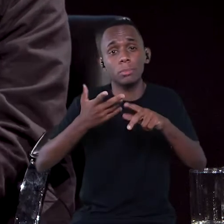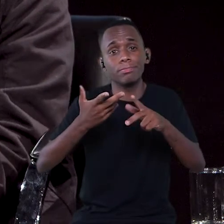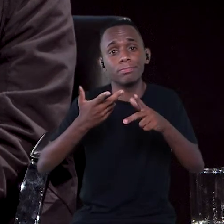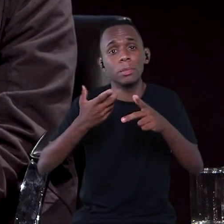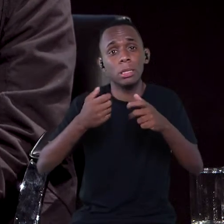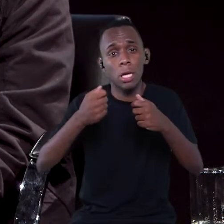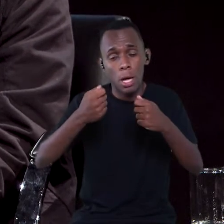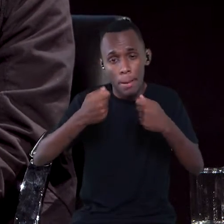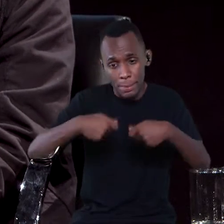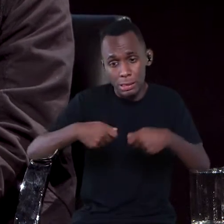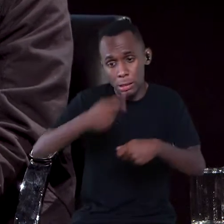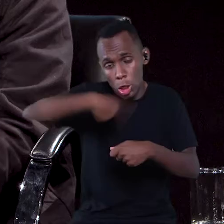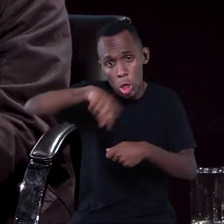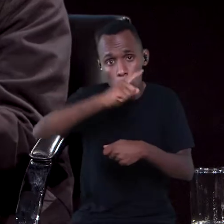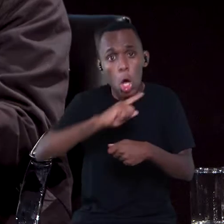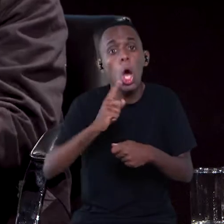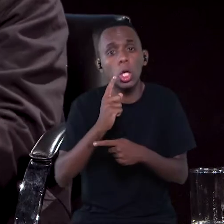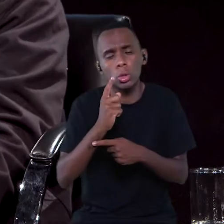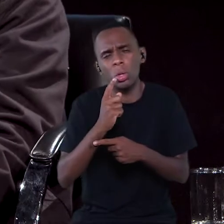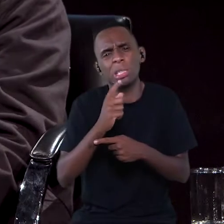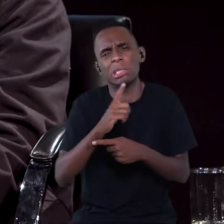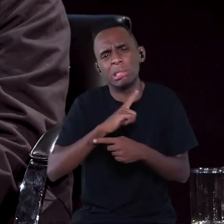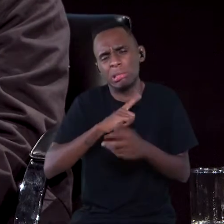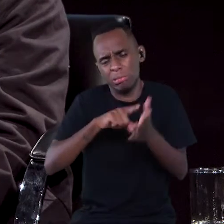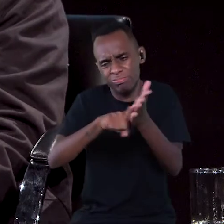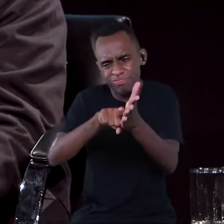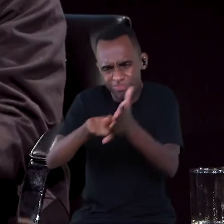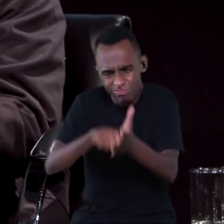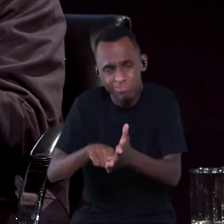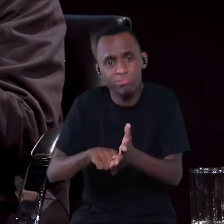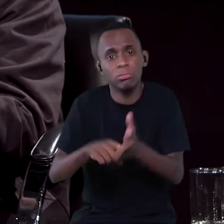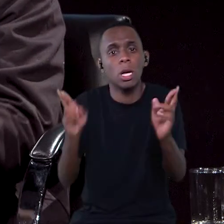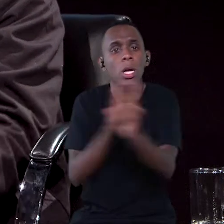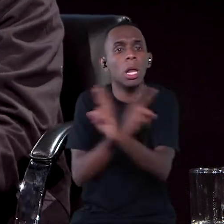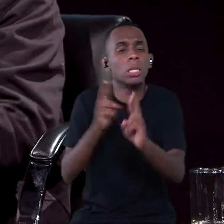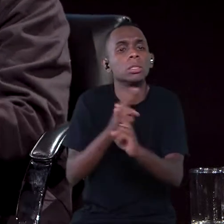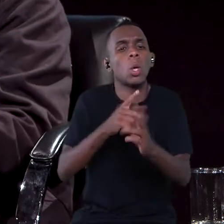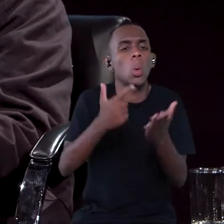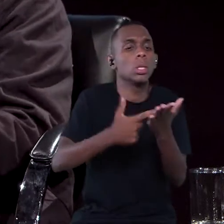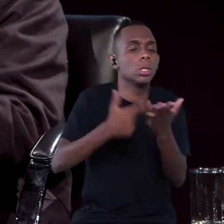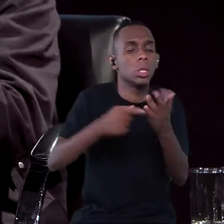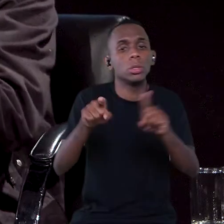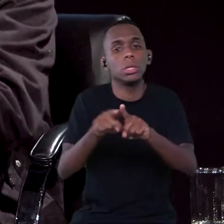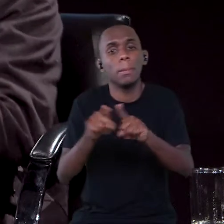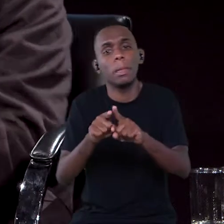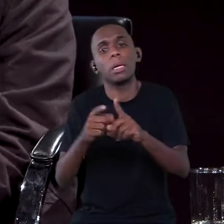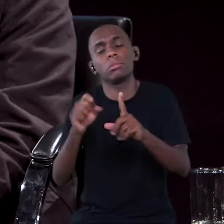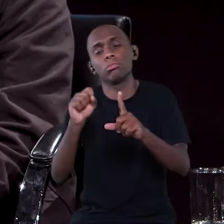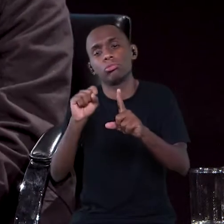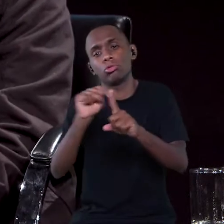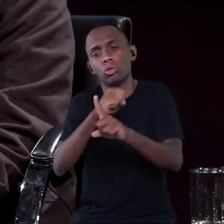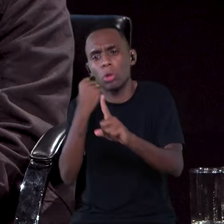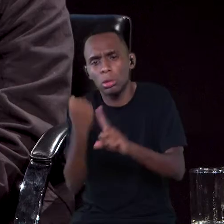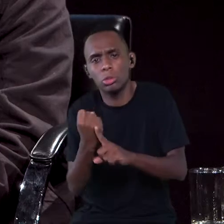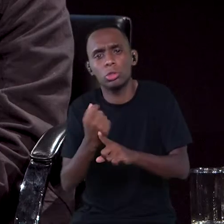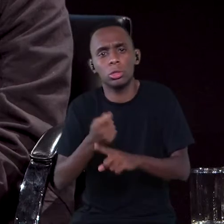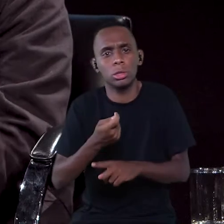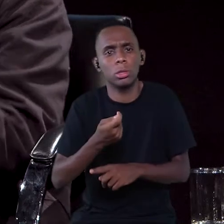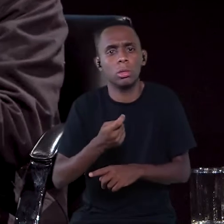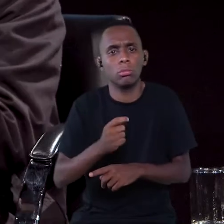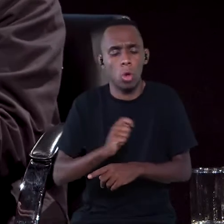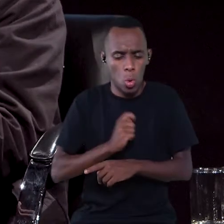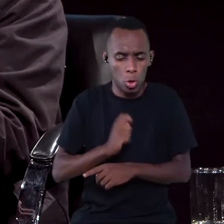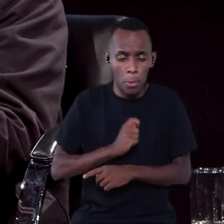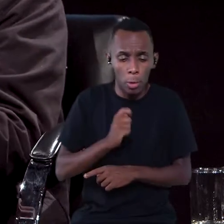ser interdisciplinares. Então, você tem pesquisas fabulosas de relação de literatura com sociologia e história, literatura com antropologia, né? Há um